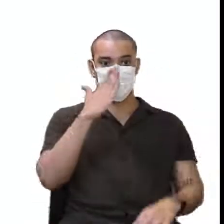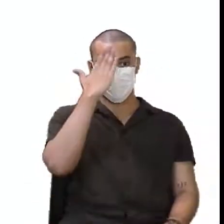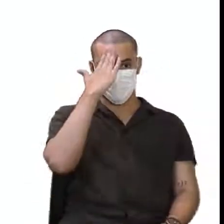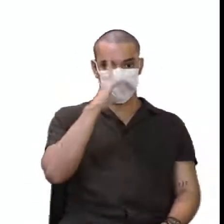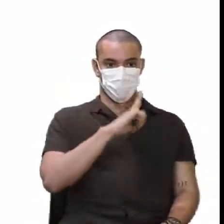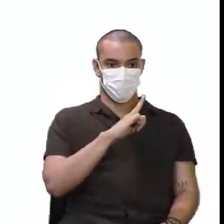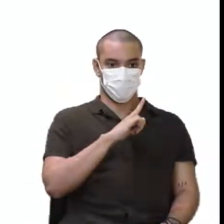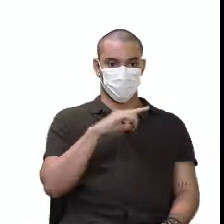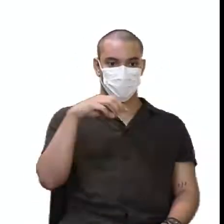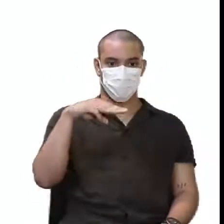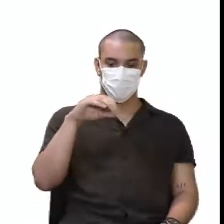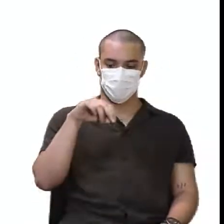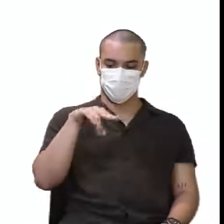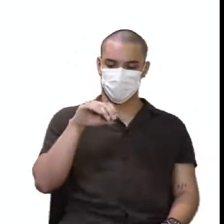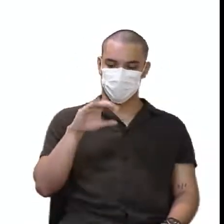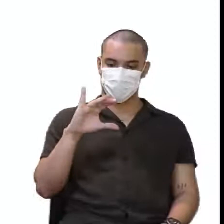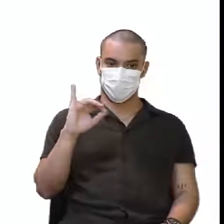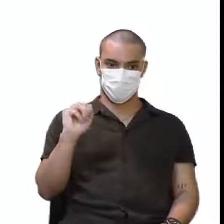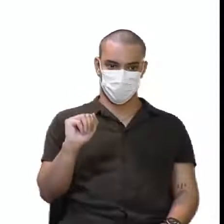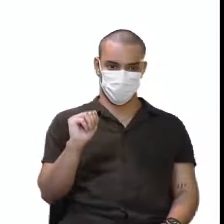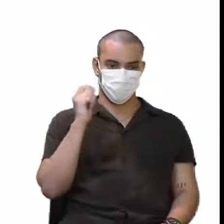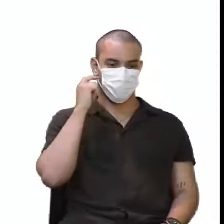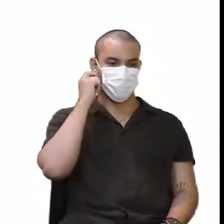espécie monóica.